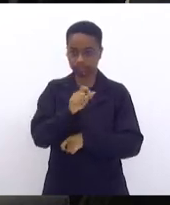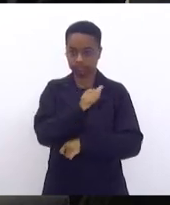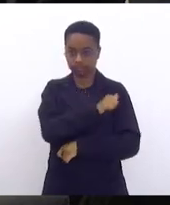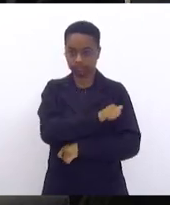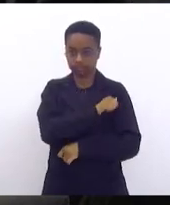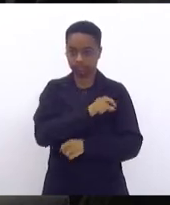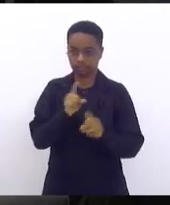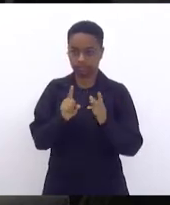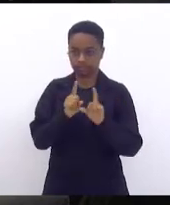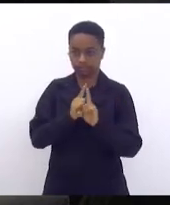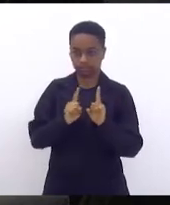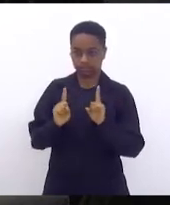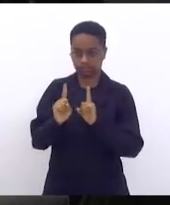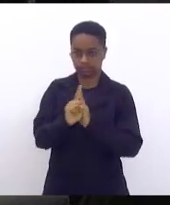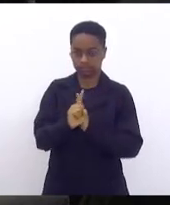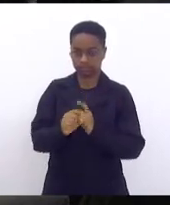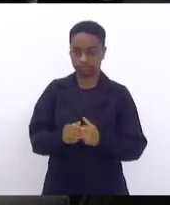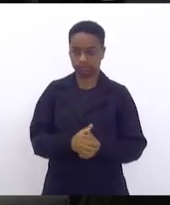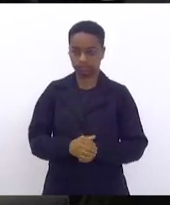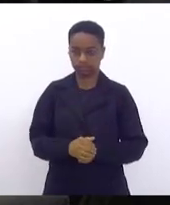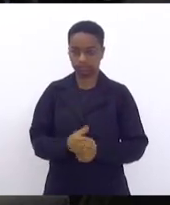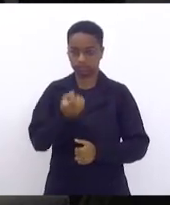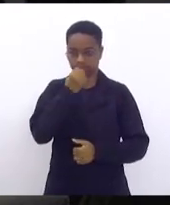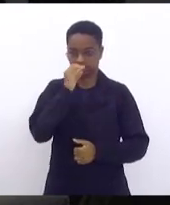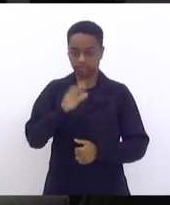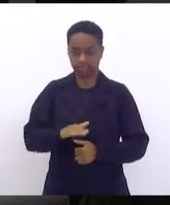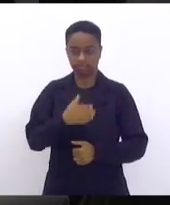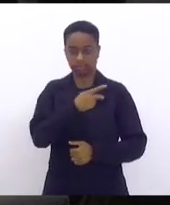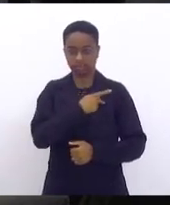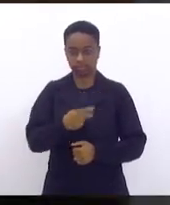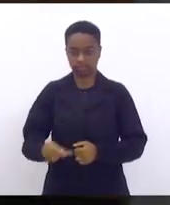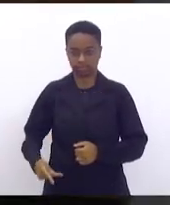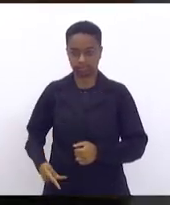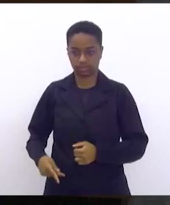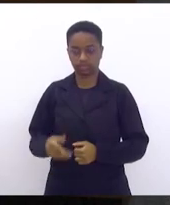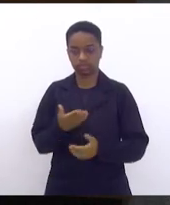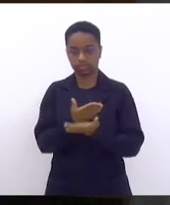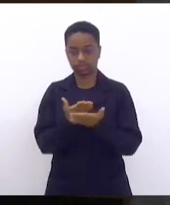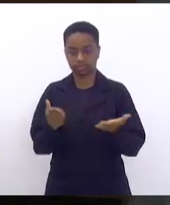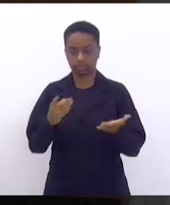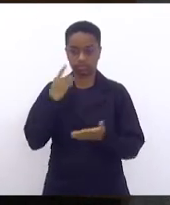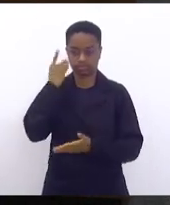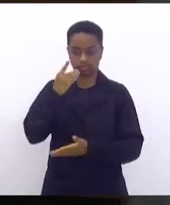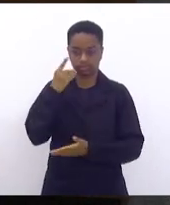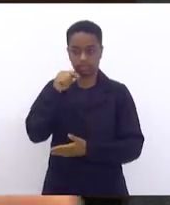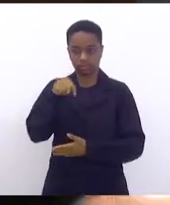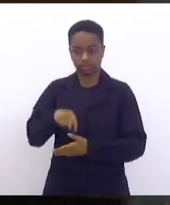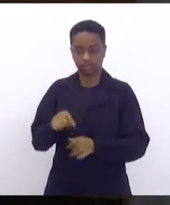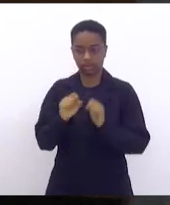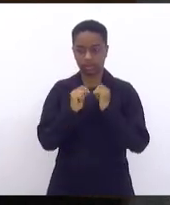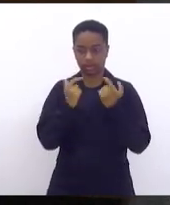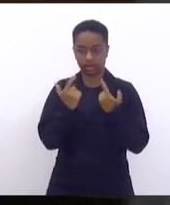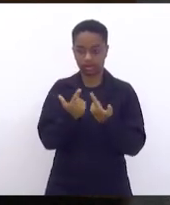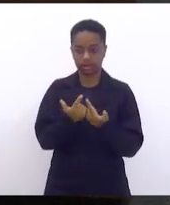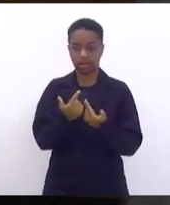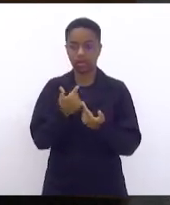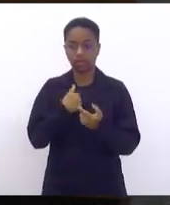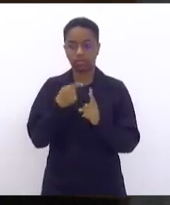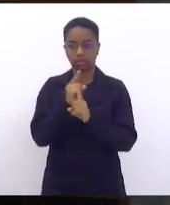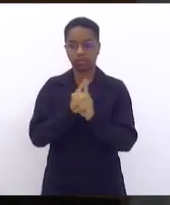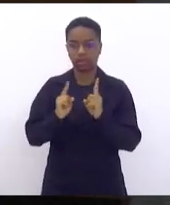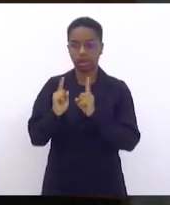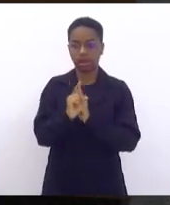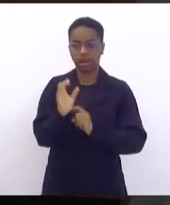ordem, presidente. Boa tarde, presidente, nobres deputados e deputadas desta casa. O meu pela ordem é